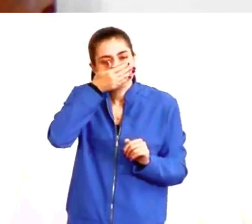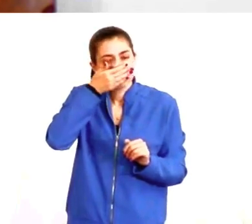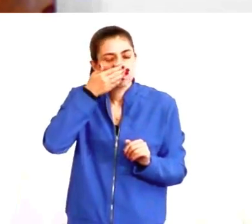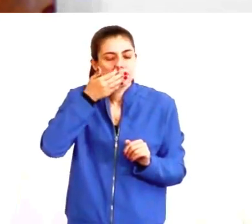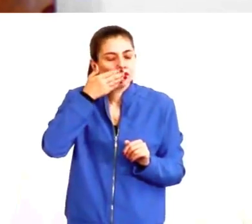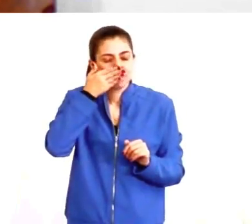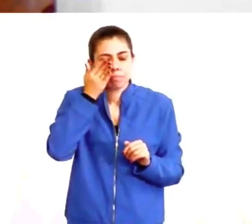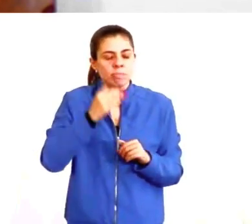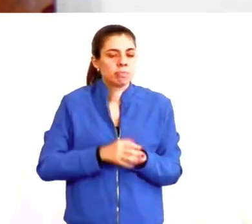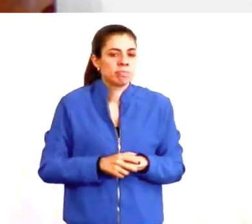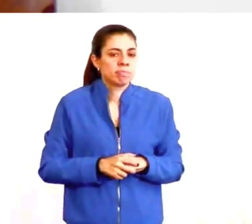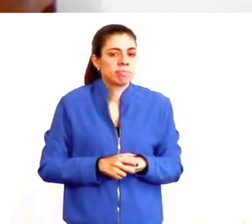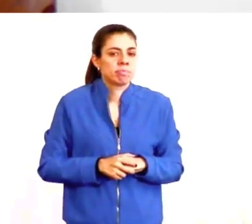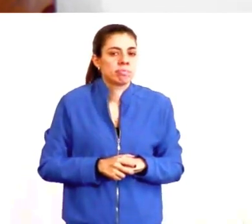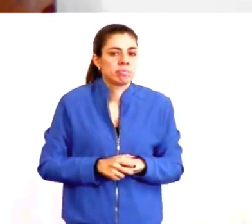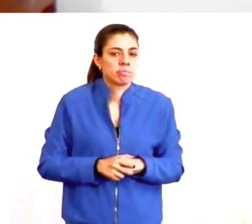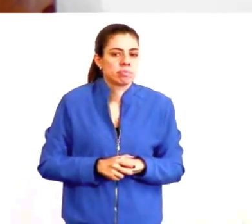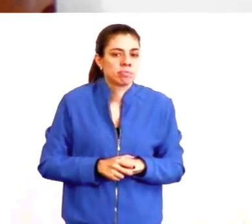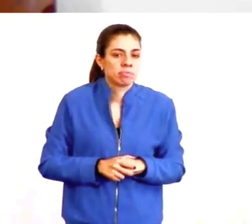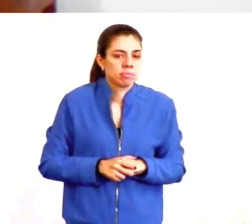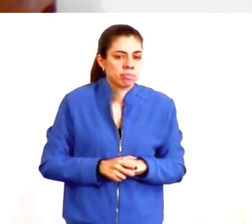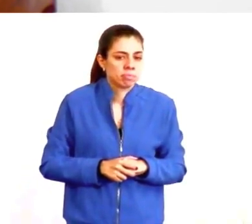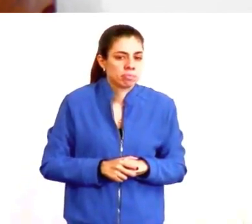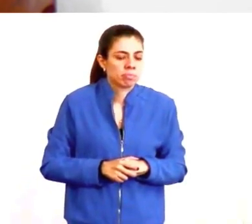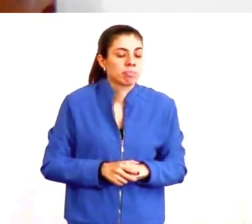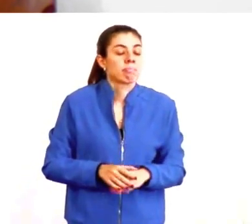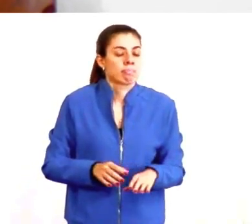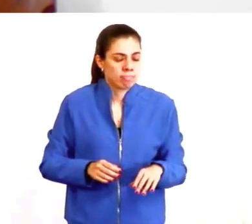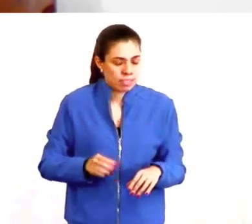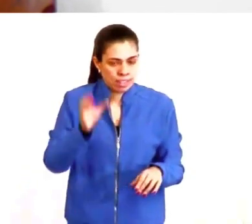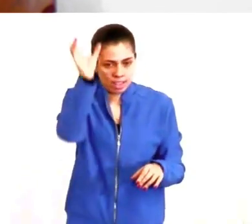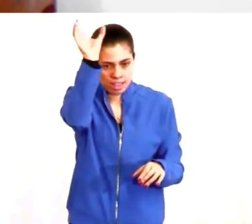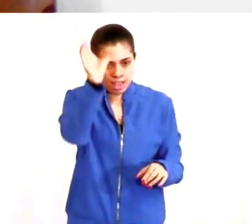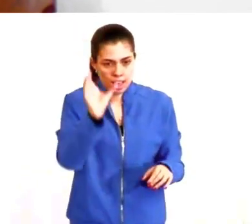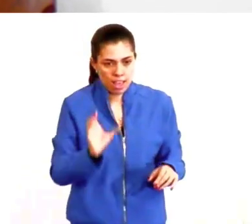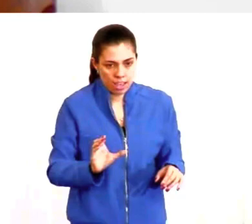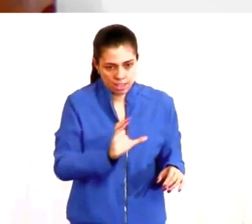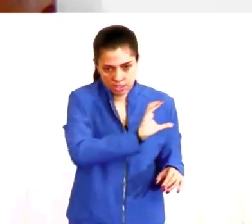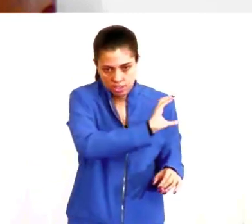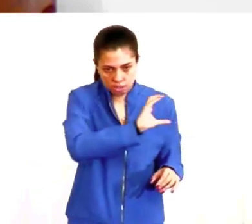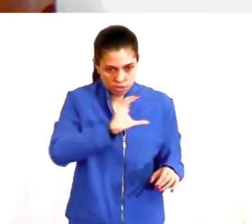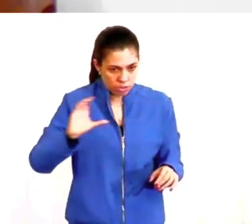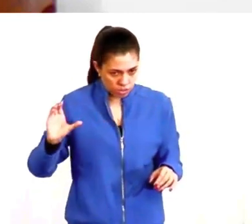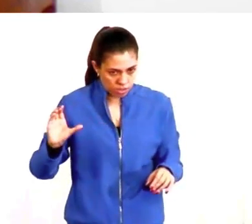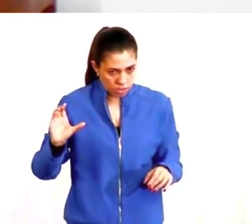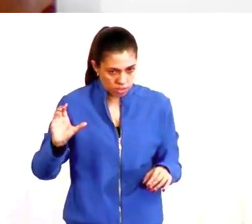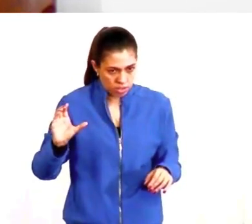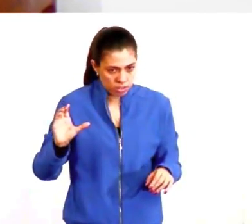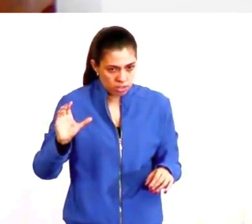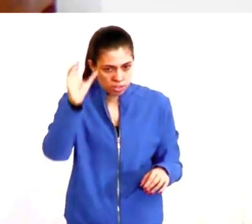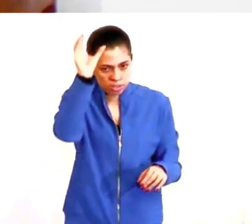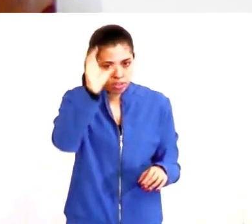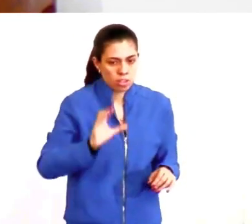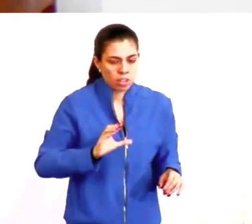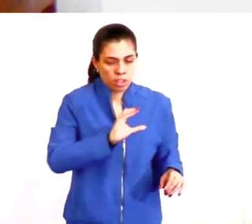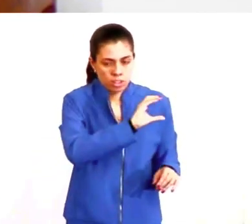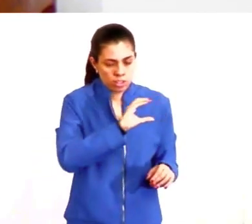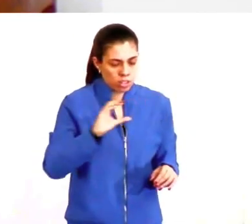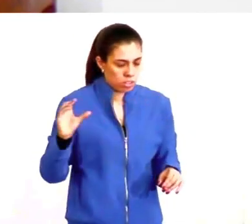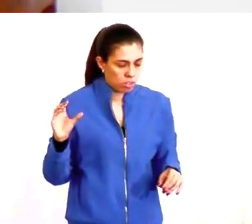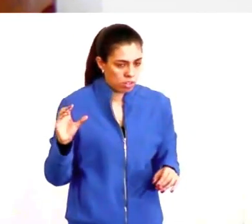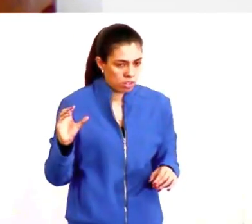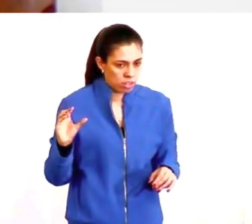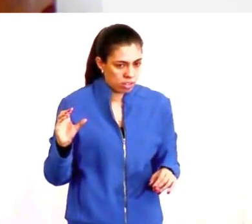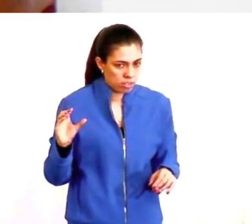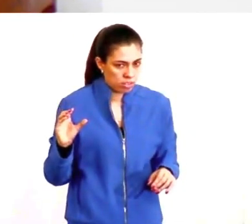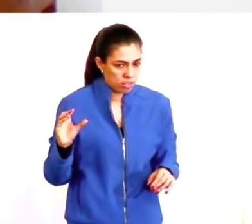de juízo de valor, apenas para compreensão de adoração, do que é a adoração e de como se adora no mundo. A